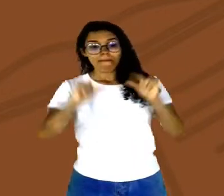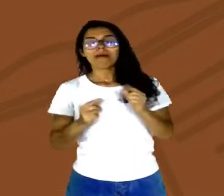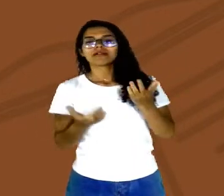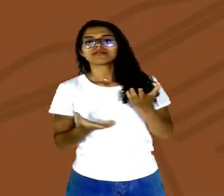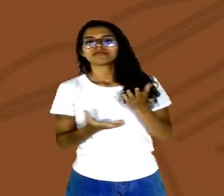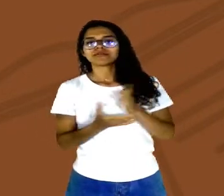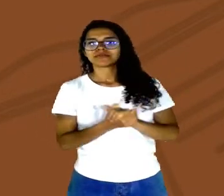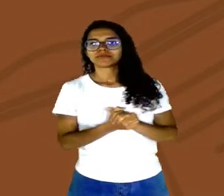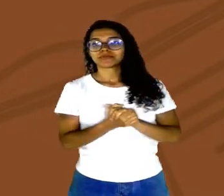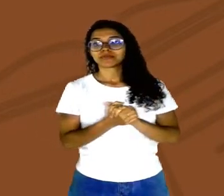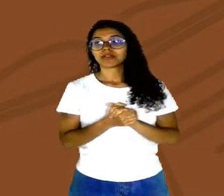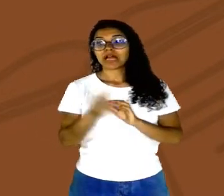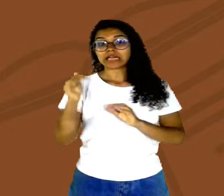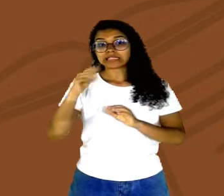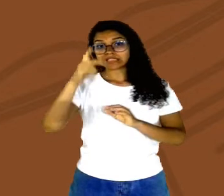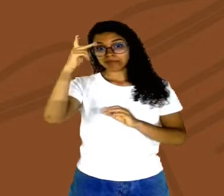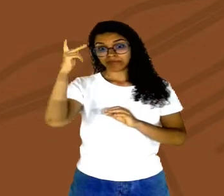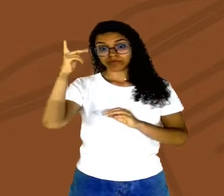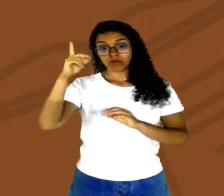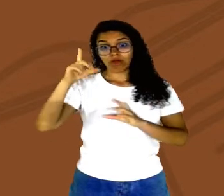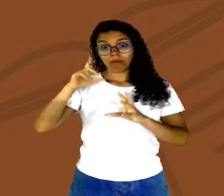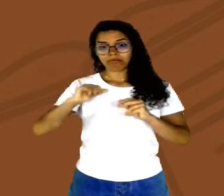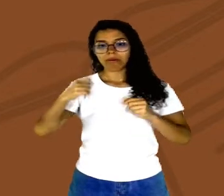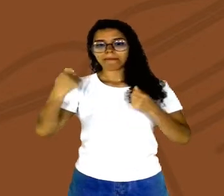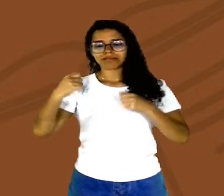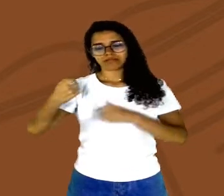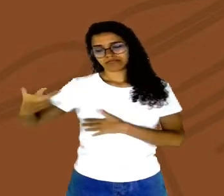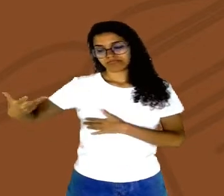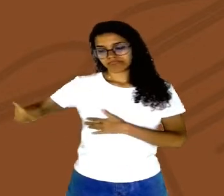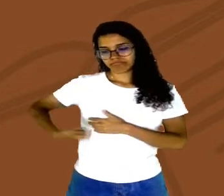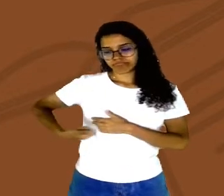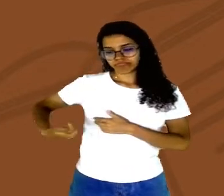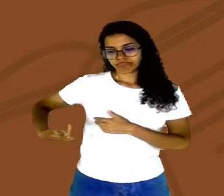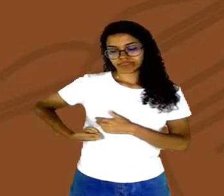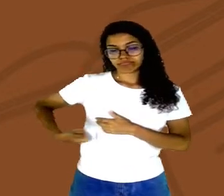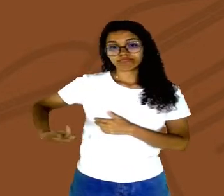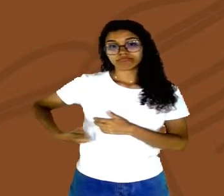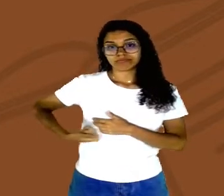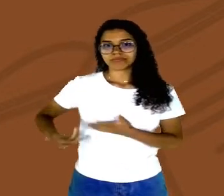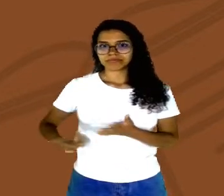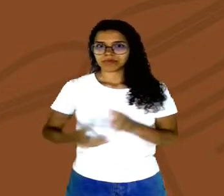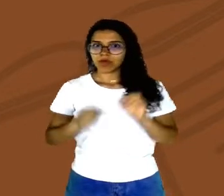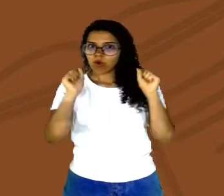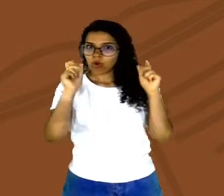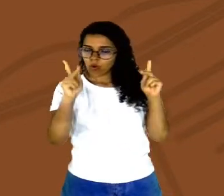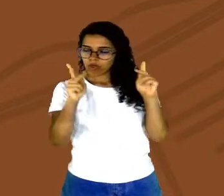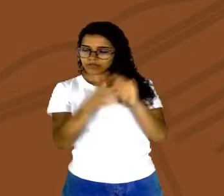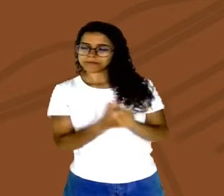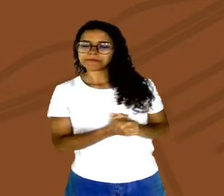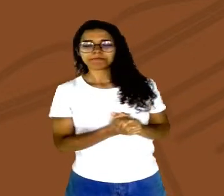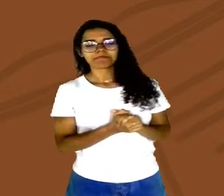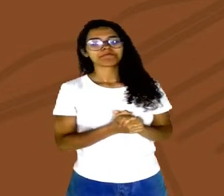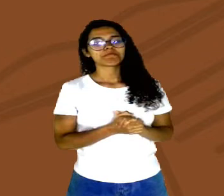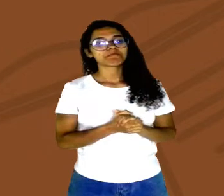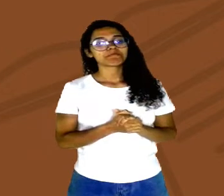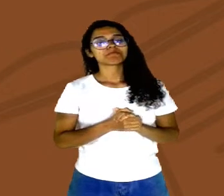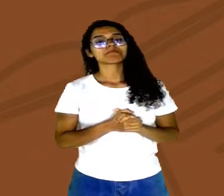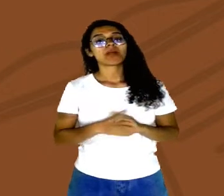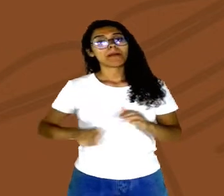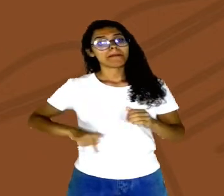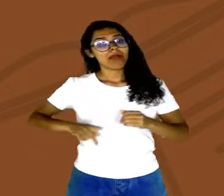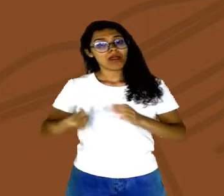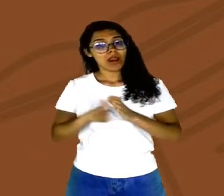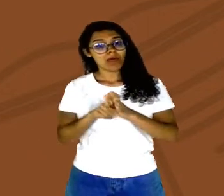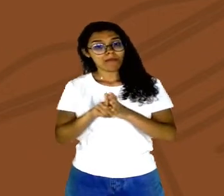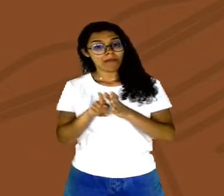A essas tem que tomar injeções aí de insulina, ok? Então, a secreção endócrina do pâncreas, insulina. E qual é a